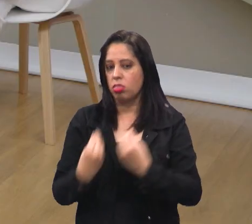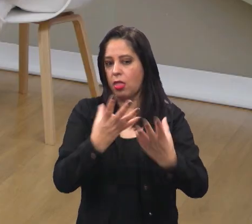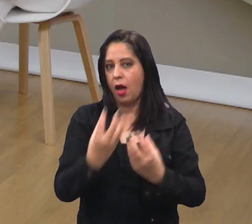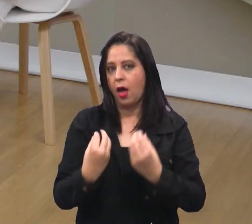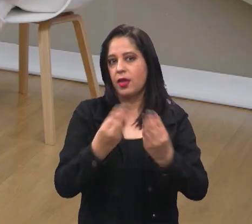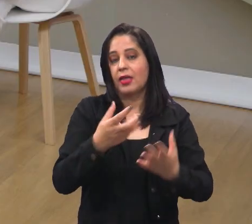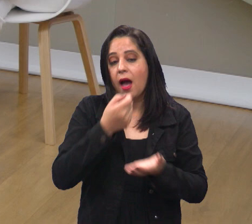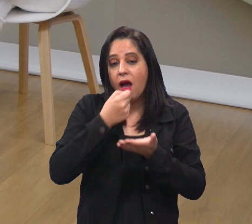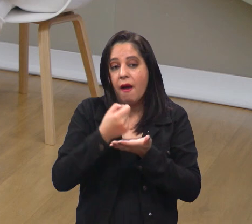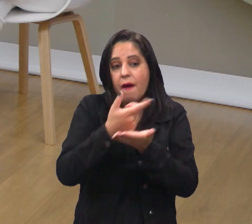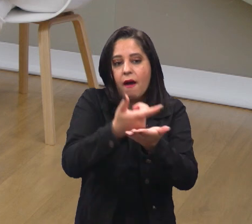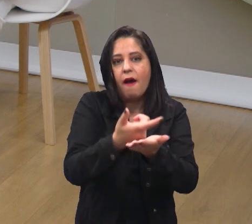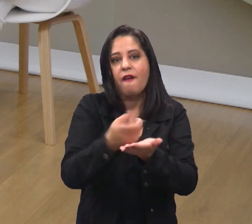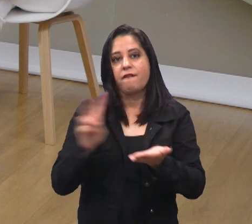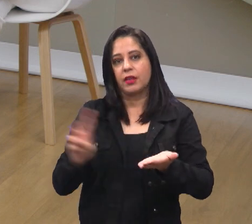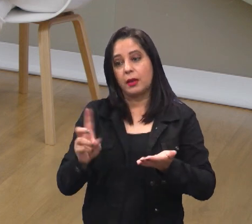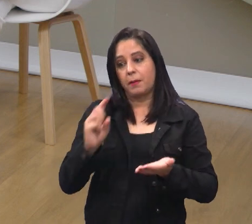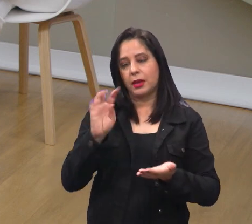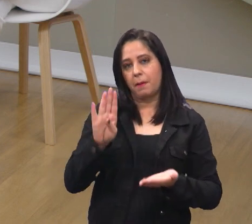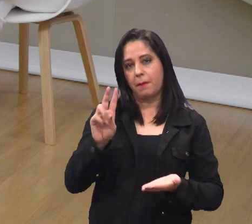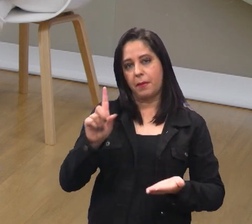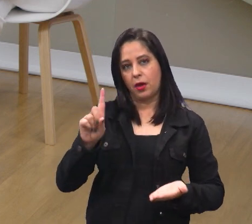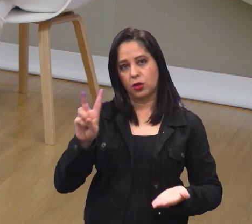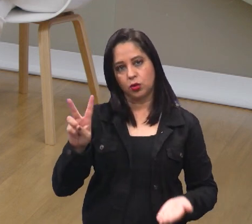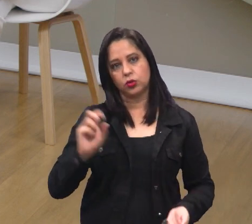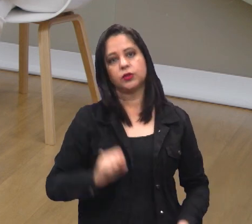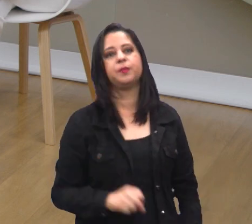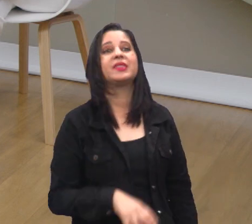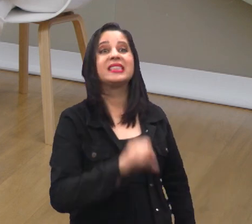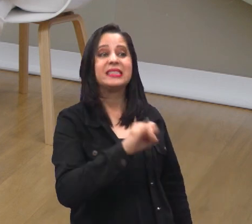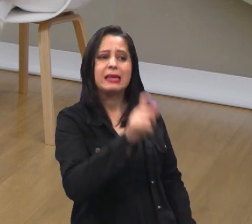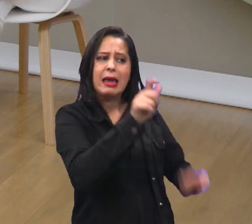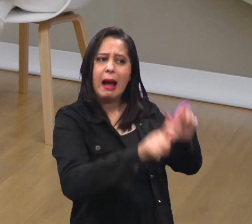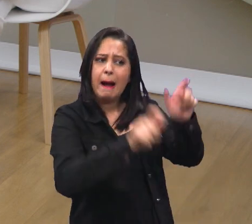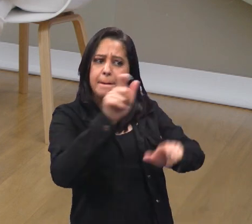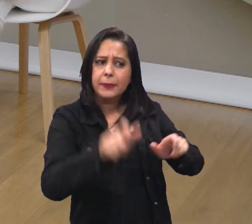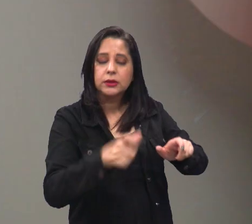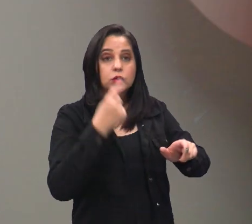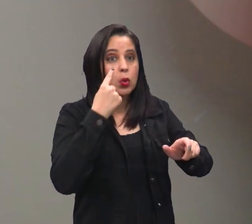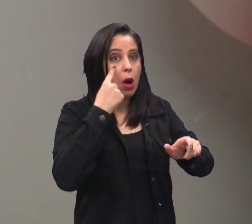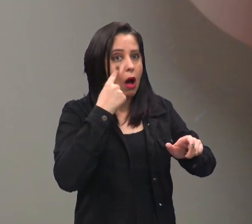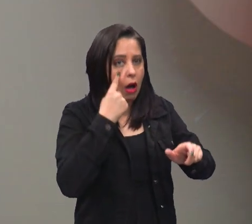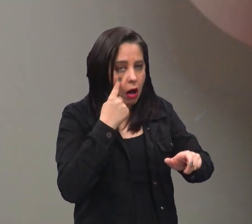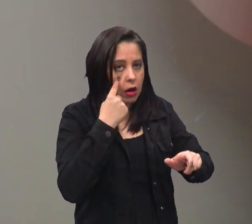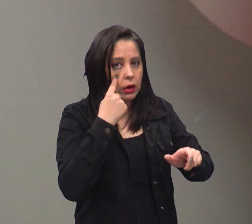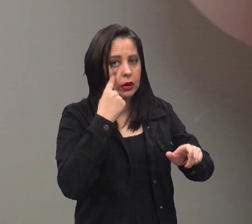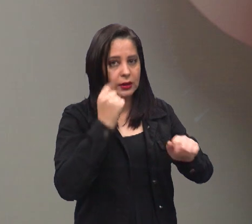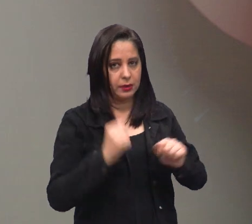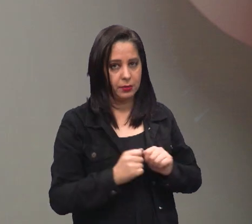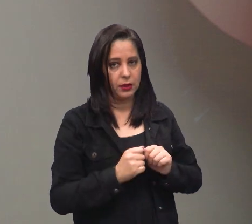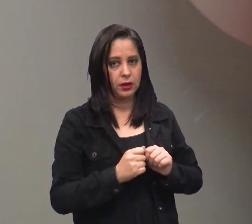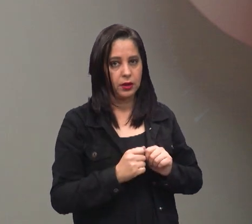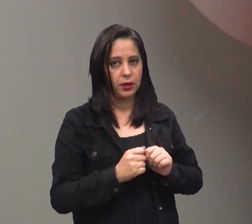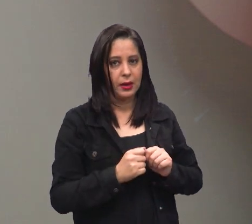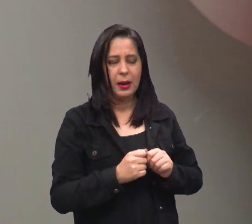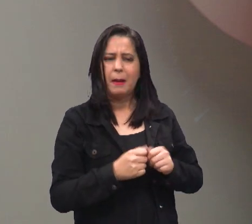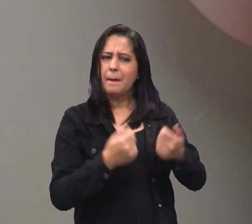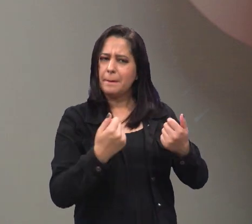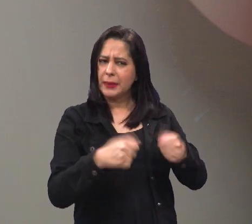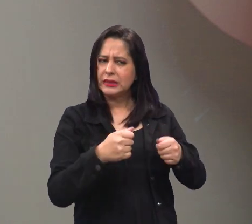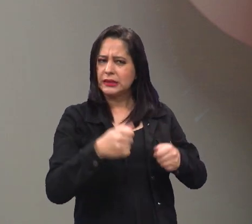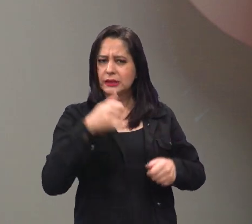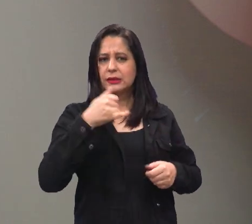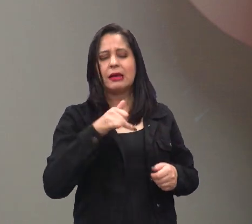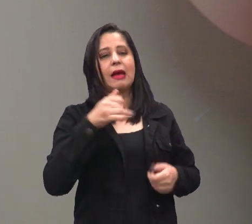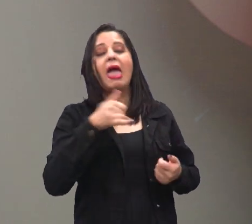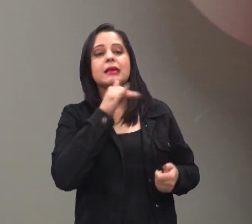doutora. E uma pessoa que tem anemia, ela deve evitar, a gente falou agora os alimentos que são bons para prevenir a anemia, mas a pessoa descobriu que ela está